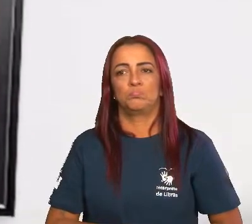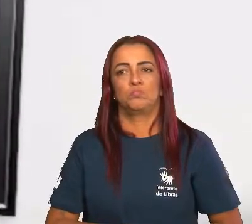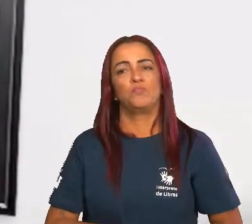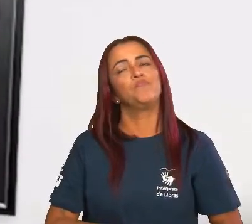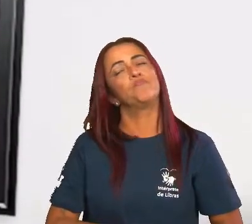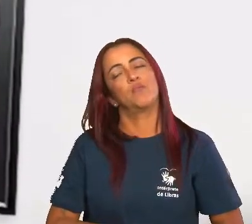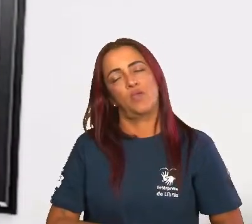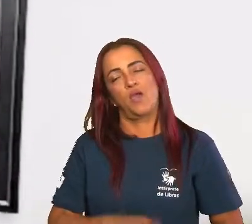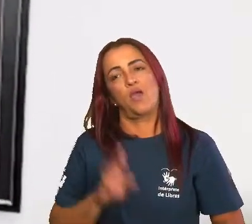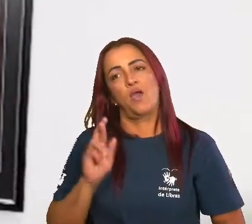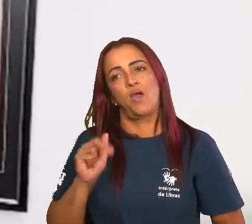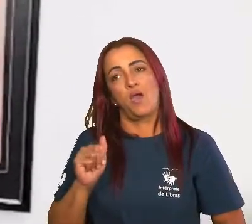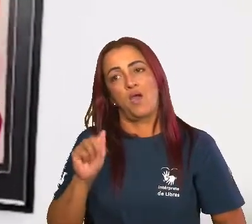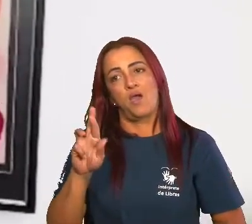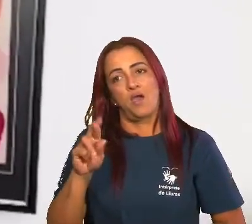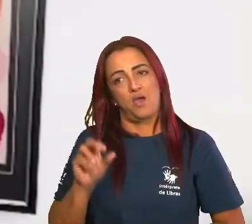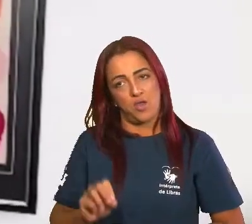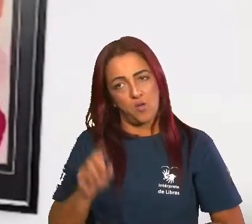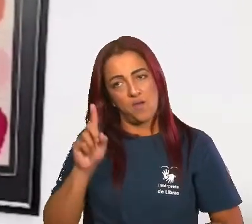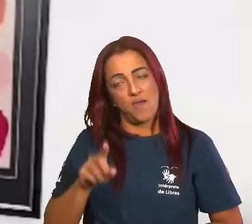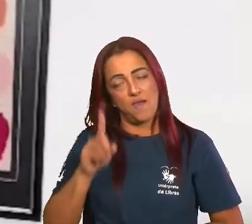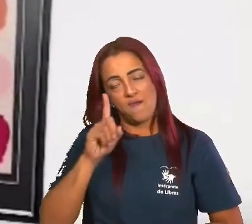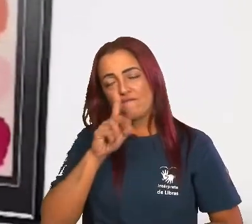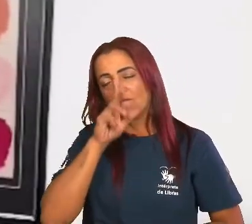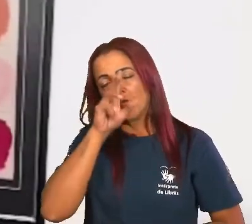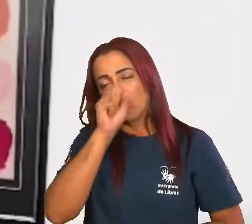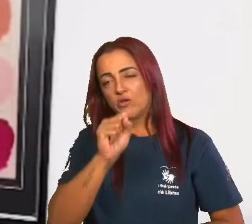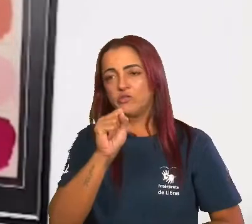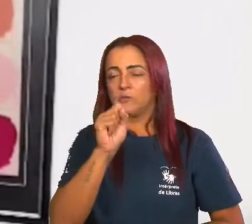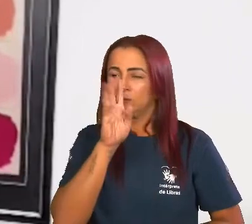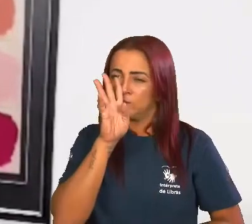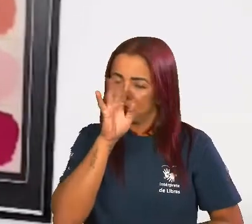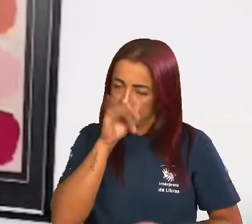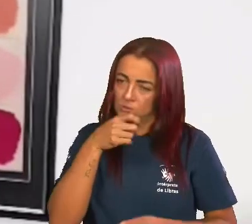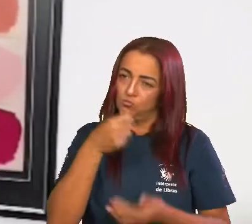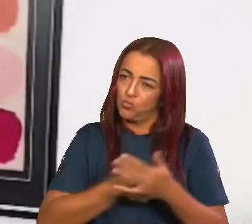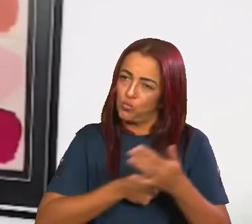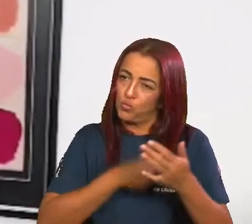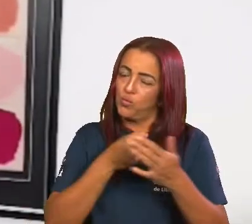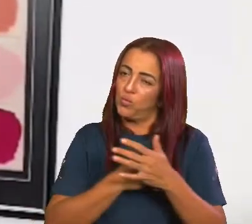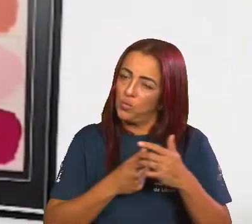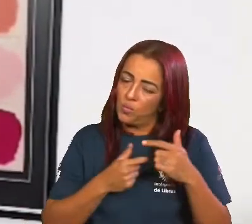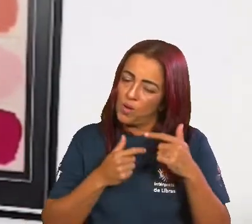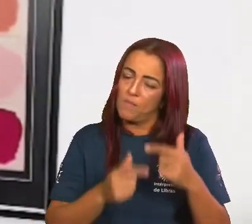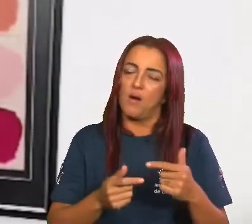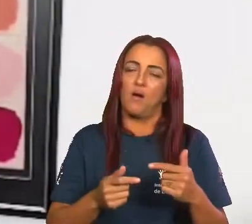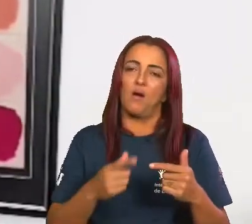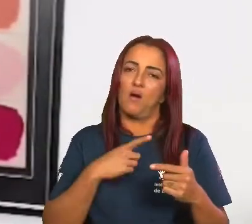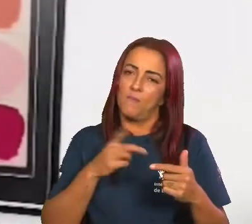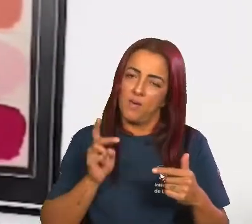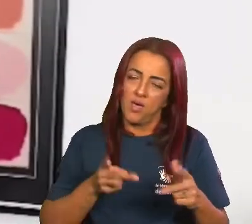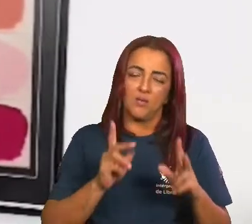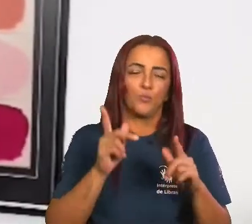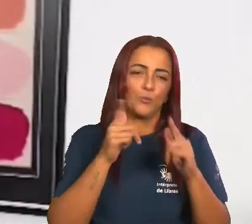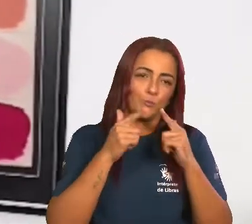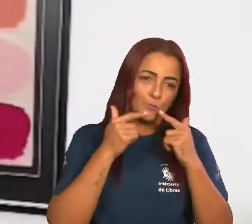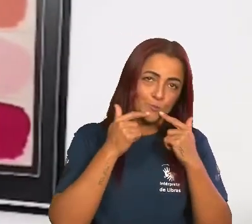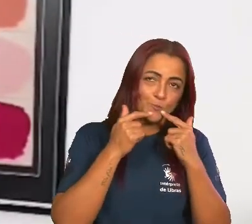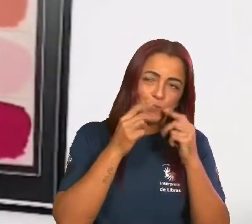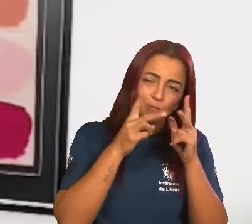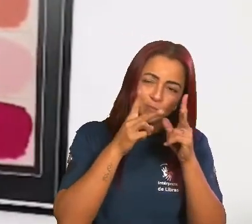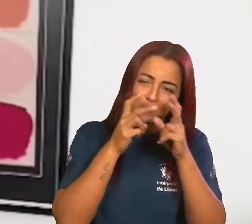Ser raro é ser forte, é ser resiliente, é ver sorriso nos olhos por tão